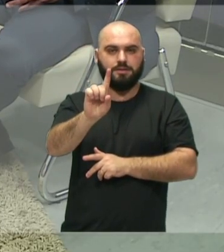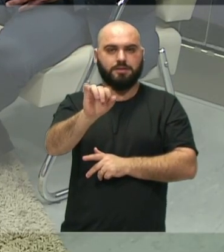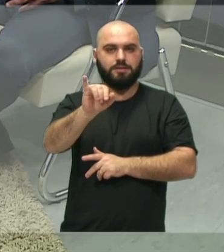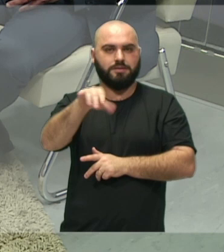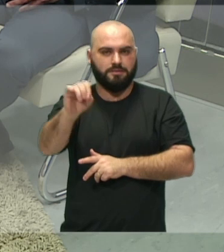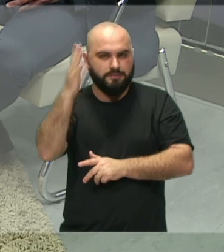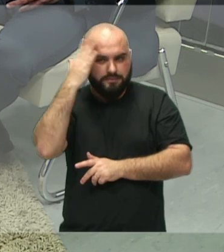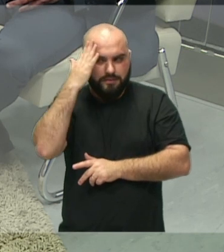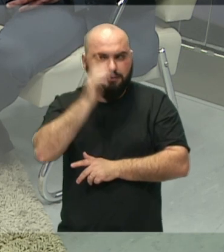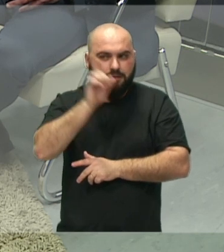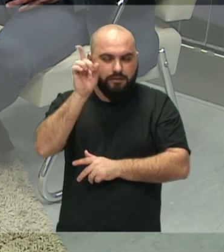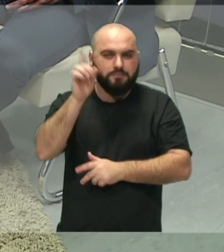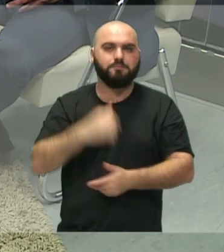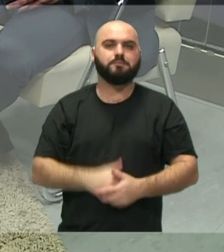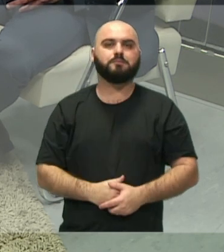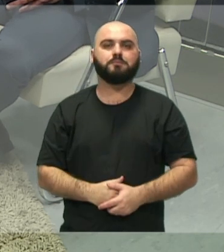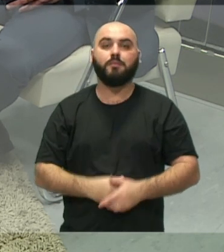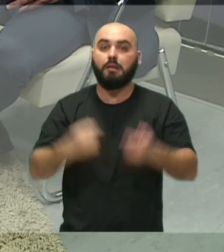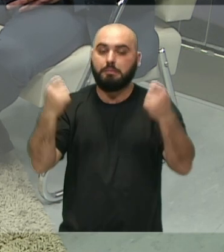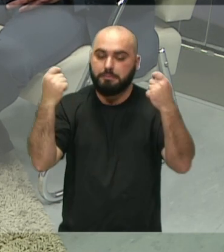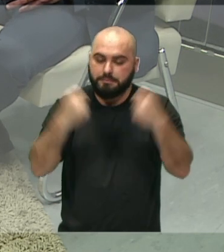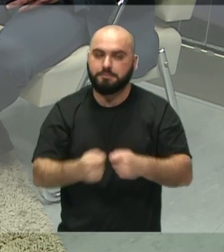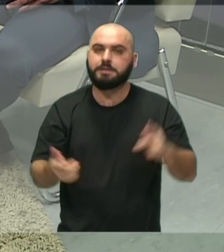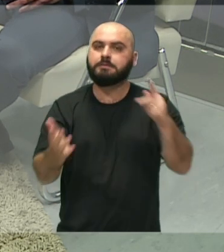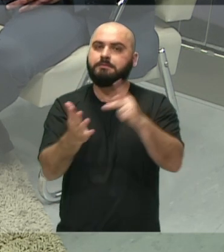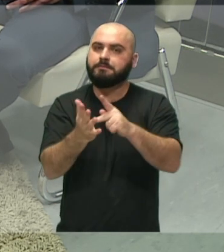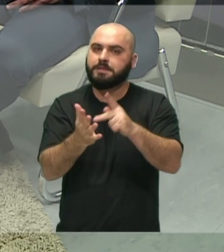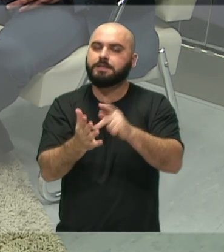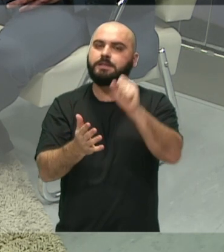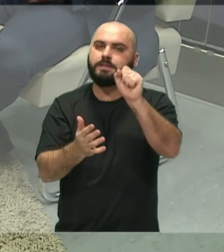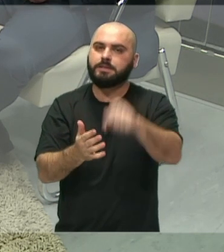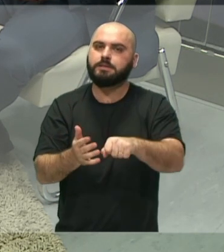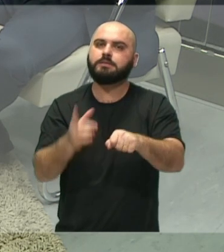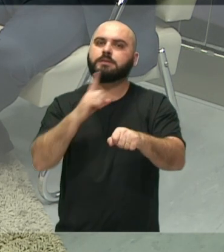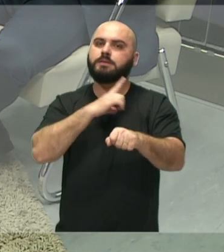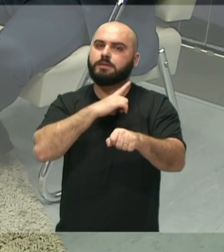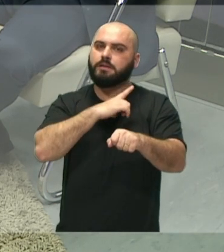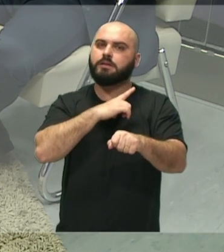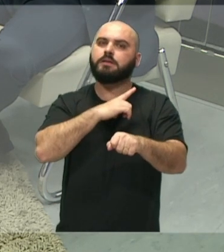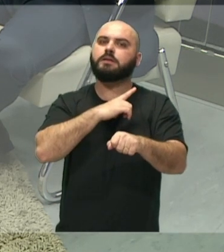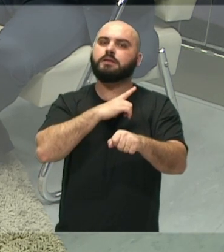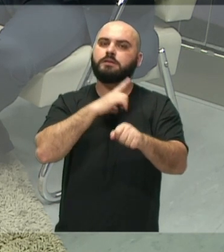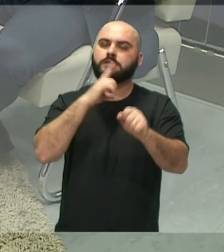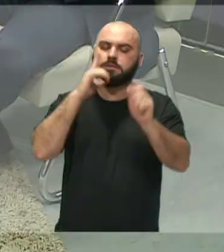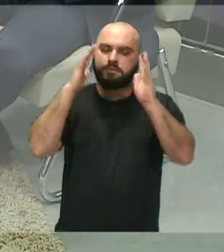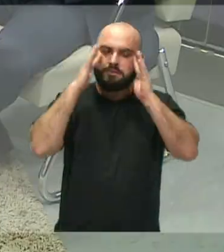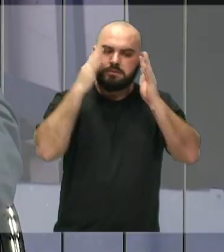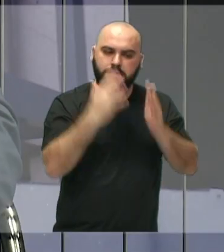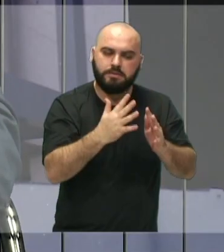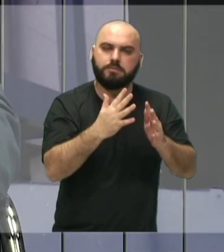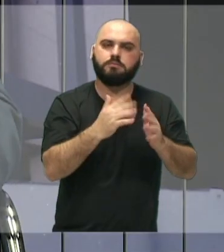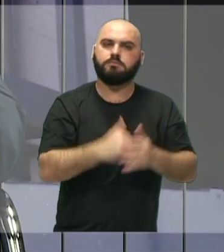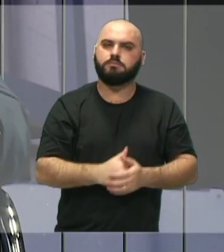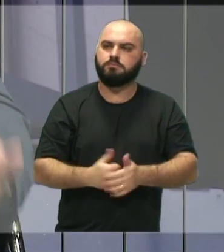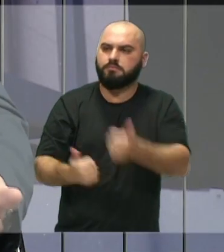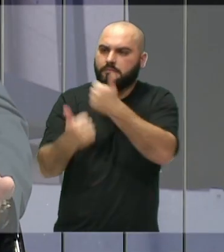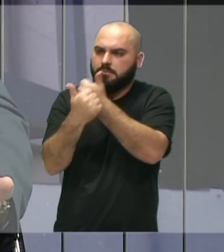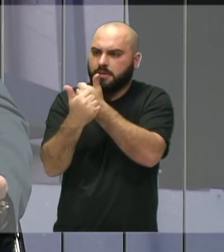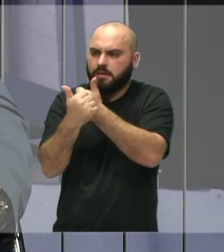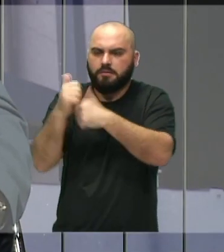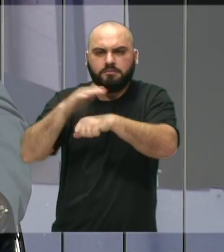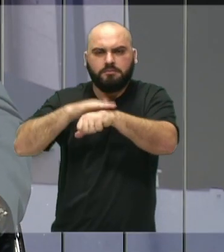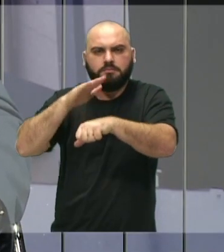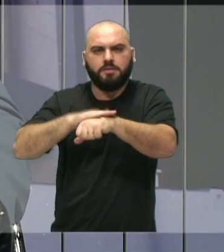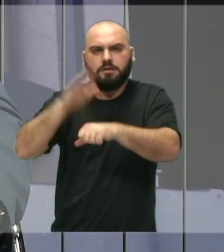lá, né? A gente precisa sim ter uma atenção especial, aproximar talvez o setor privado